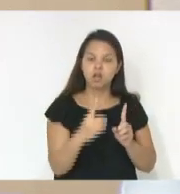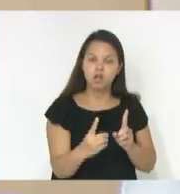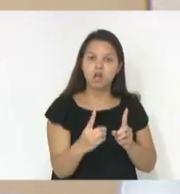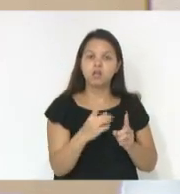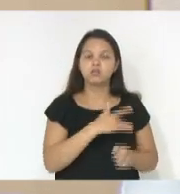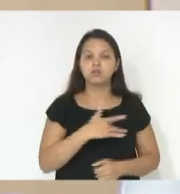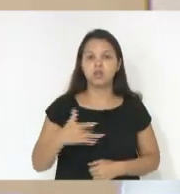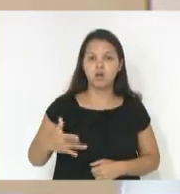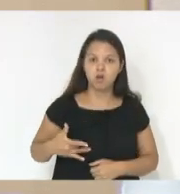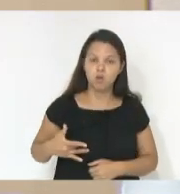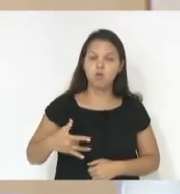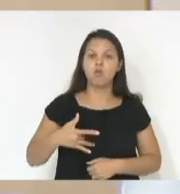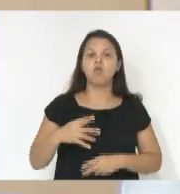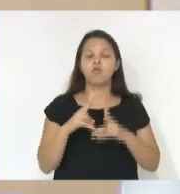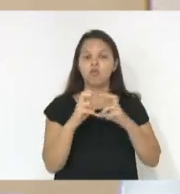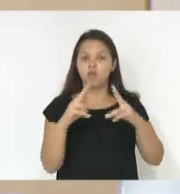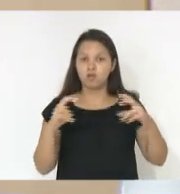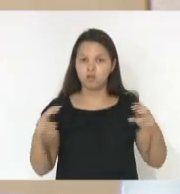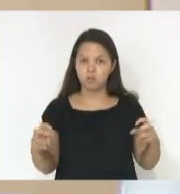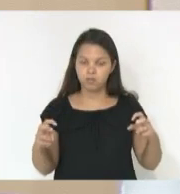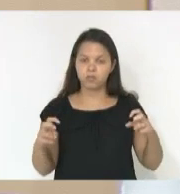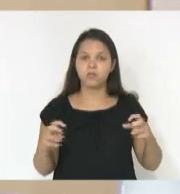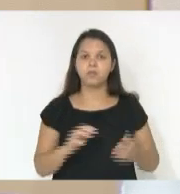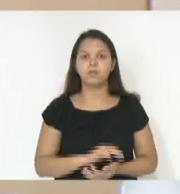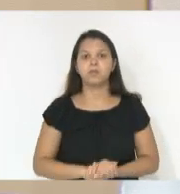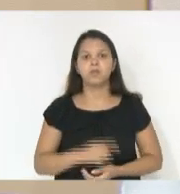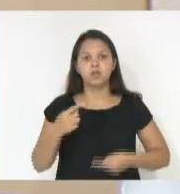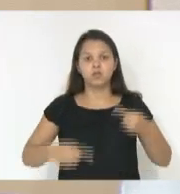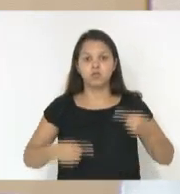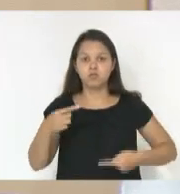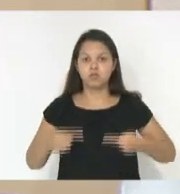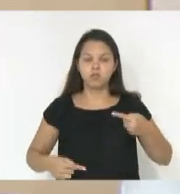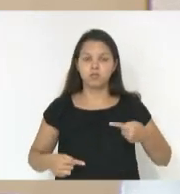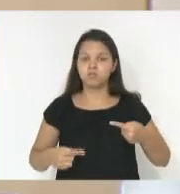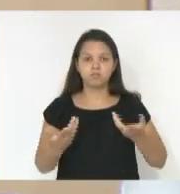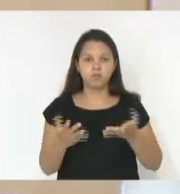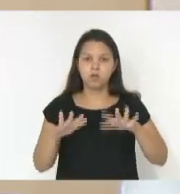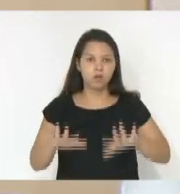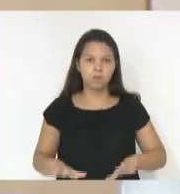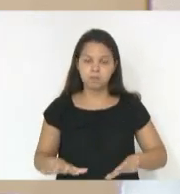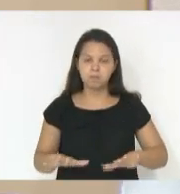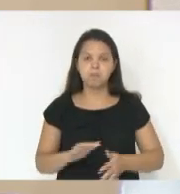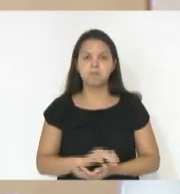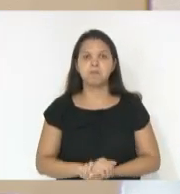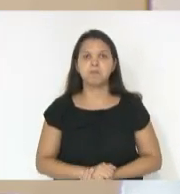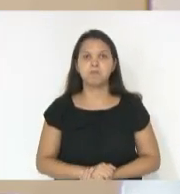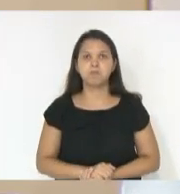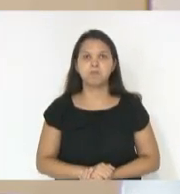no município de Florianópolis. Em discussão. Não havendo quem queira discutir.